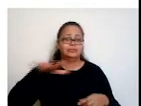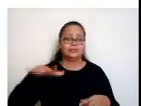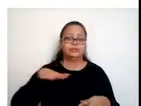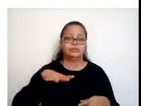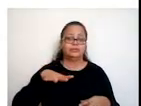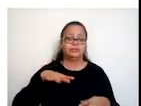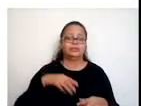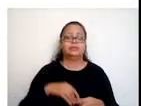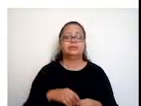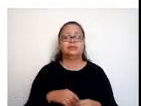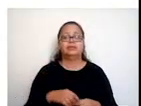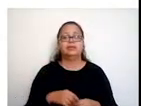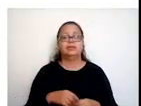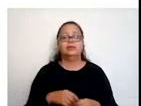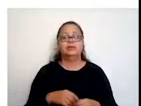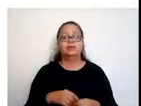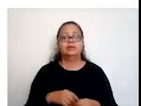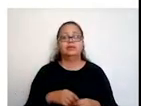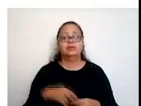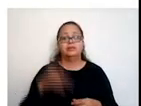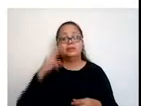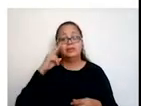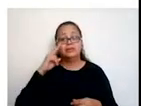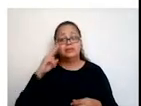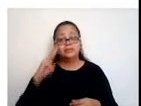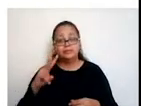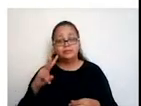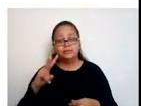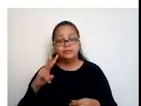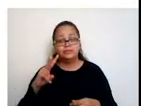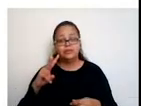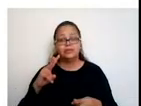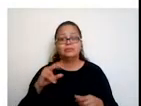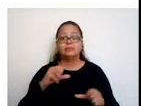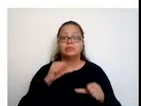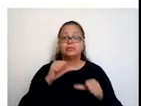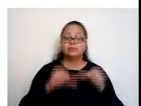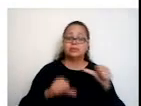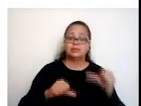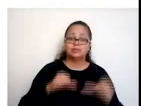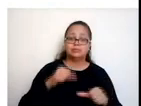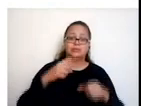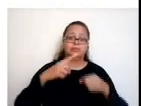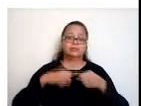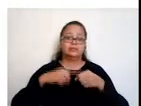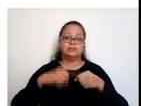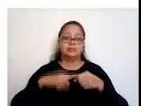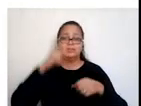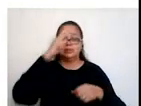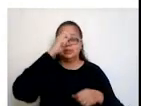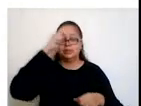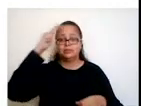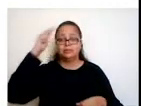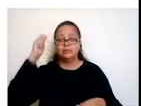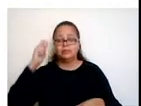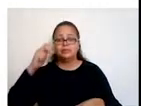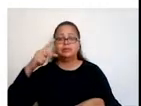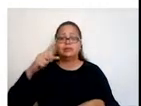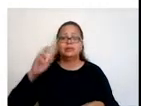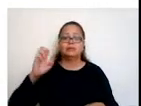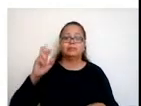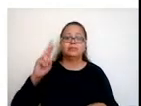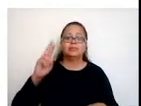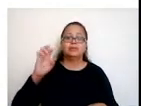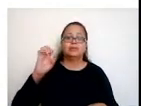sertanejos? Pessoal, como vimos durante a reforma urbanística empreendida pelo prefeito, né, Pereira